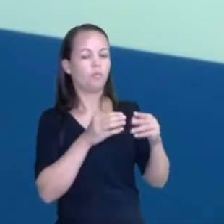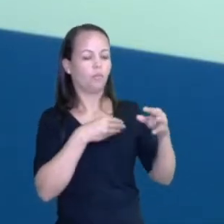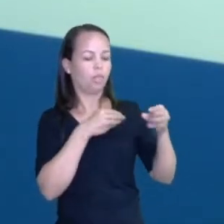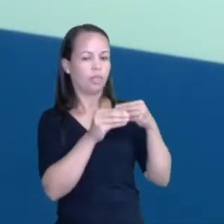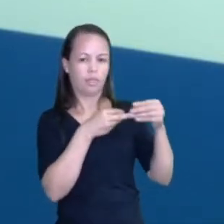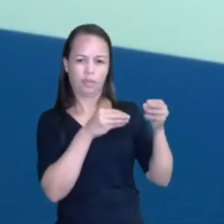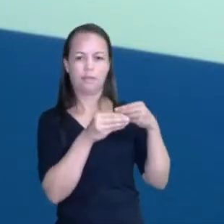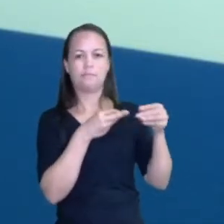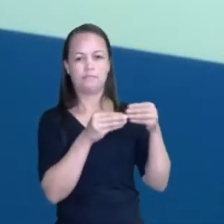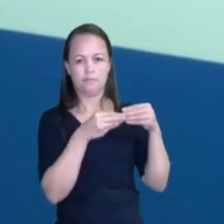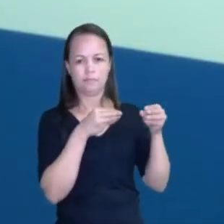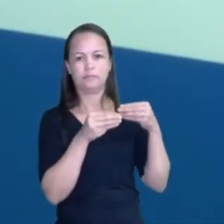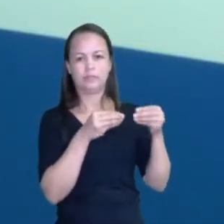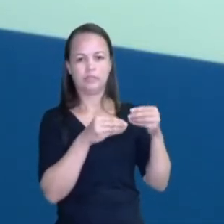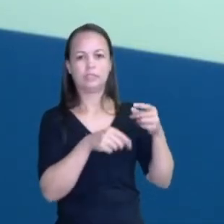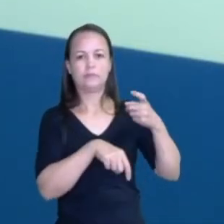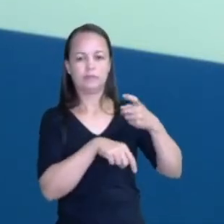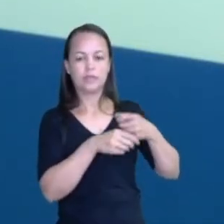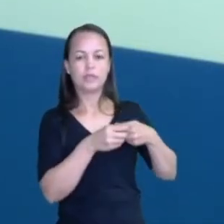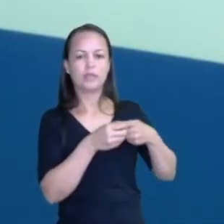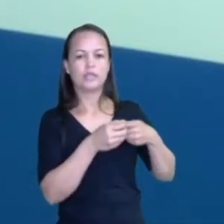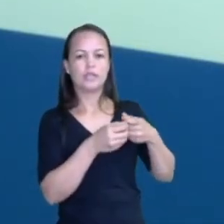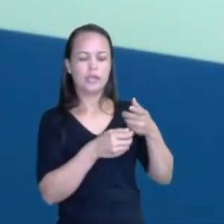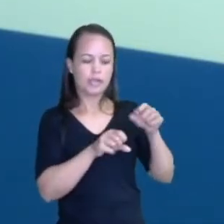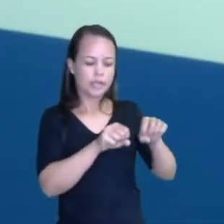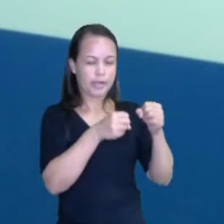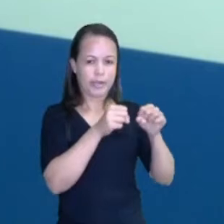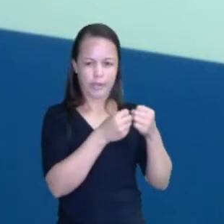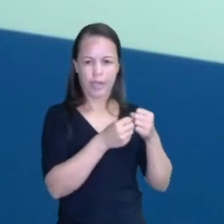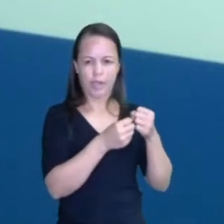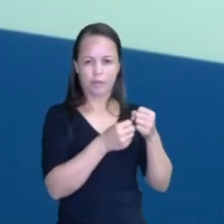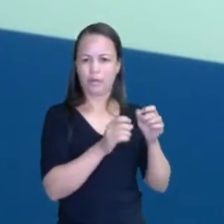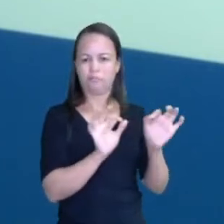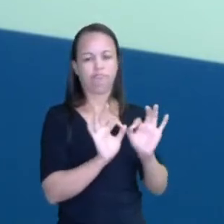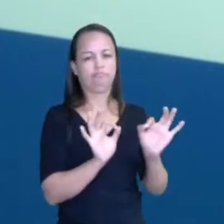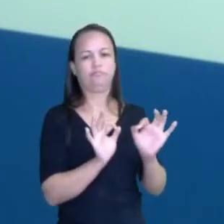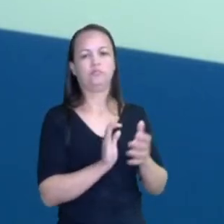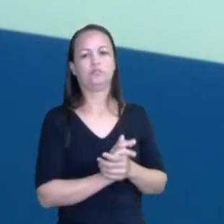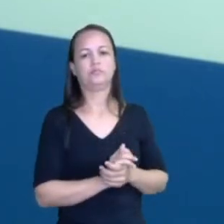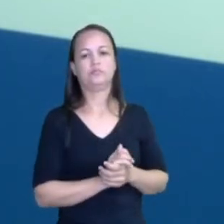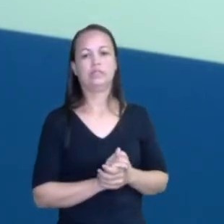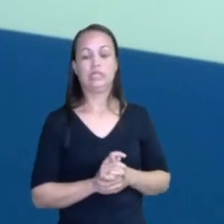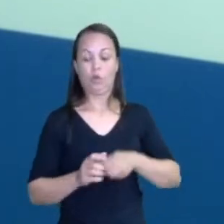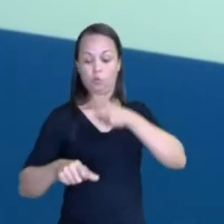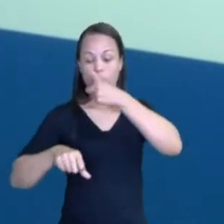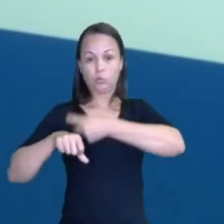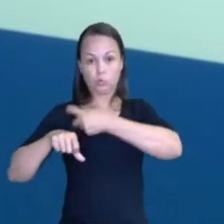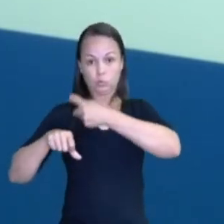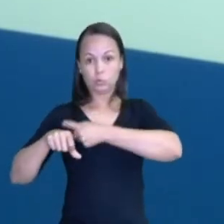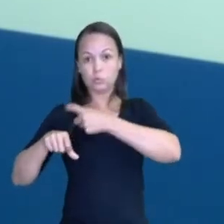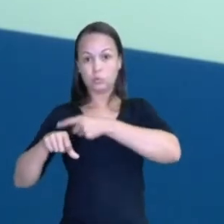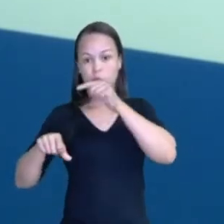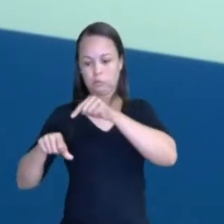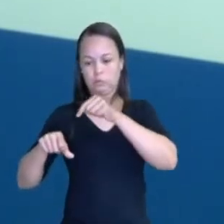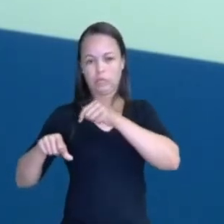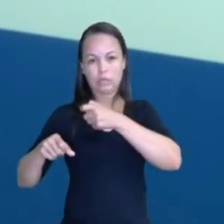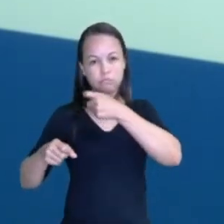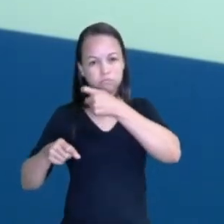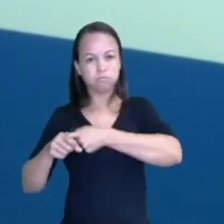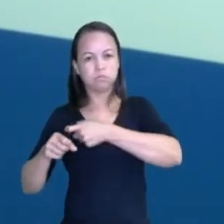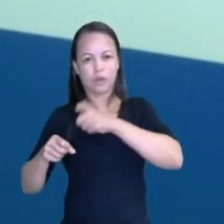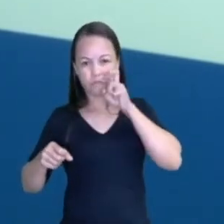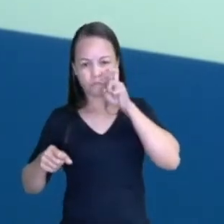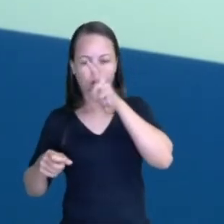o quê? Mais resistente. Portanto, percebo que dureza não significa nem sempre que o material é mais